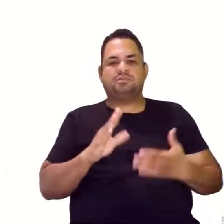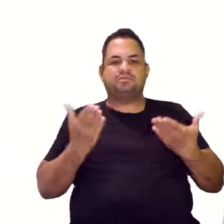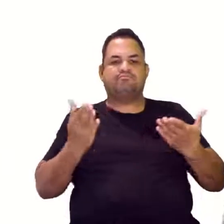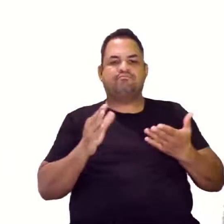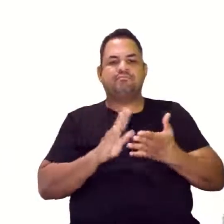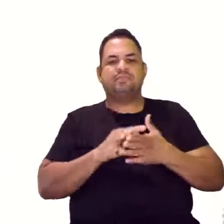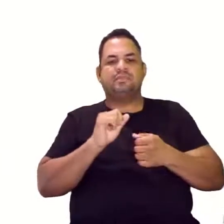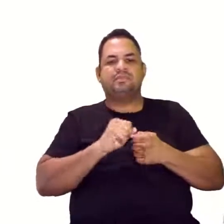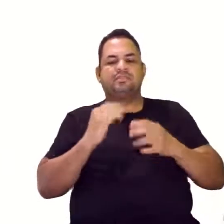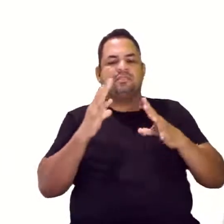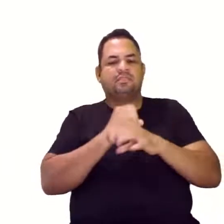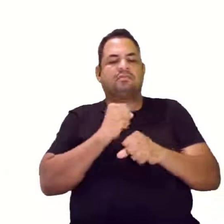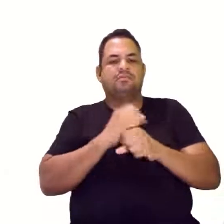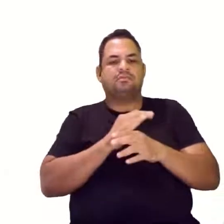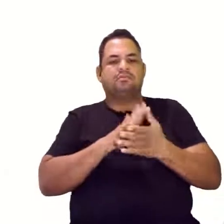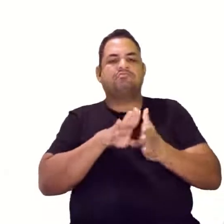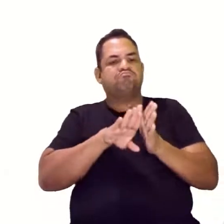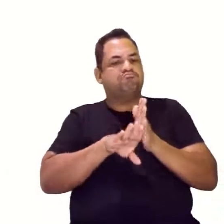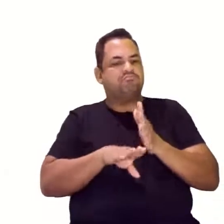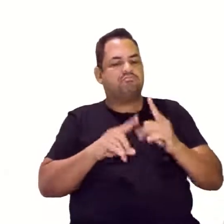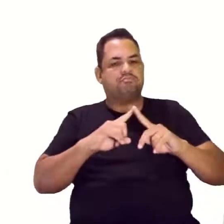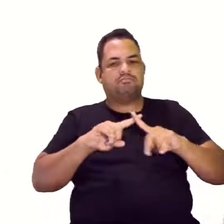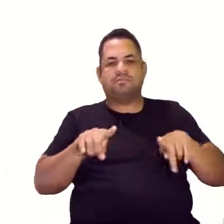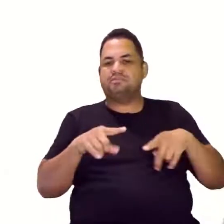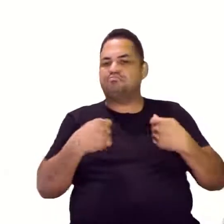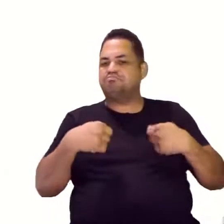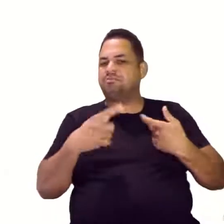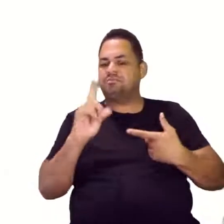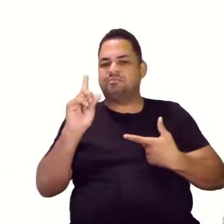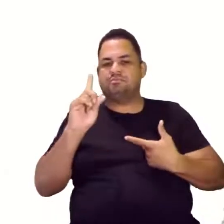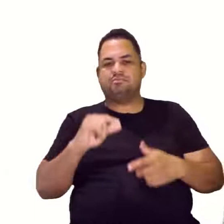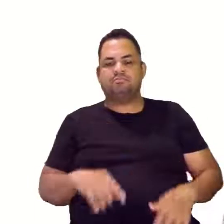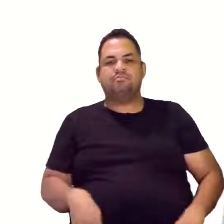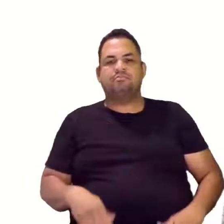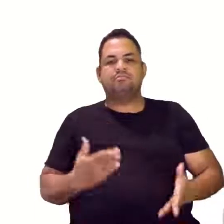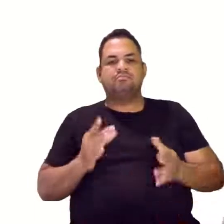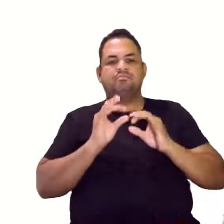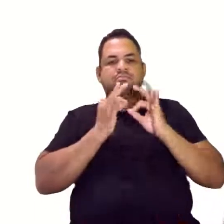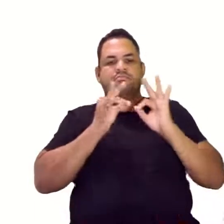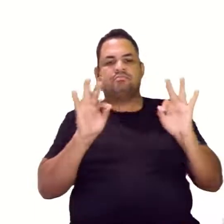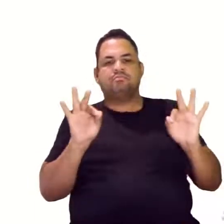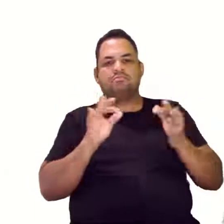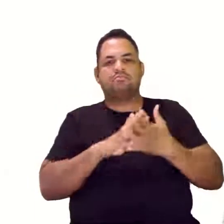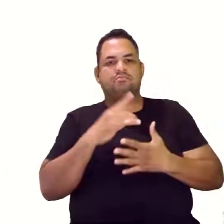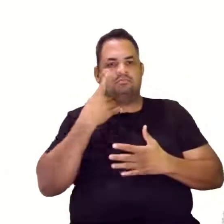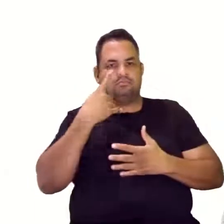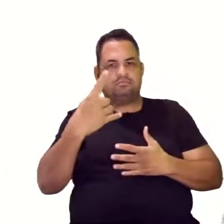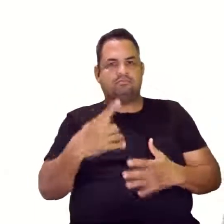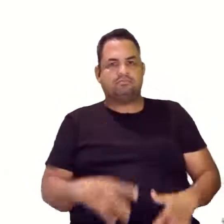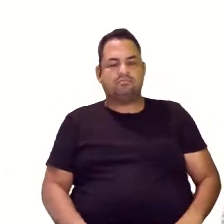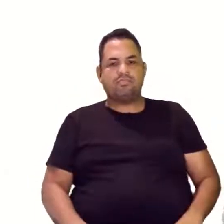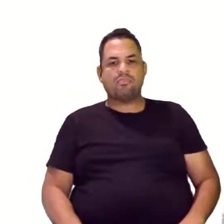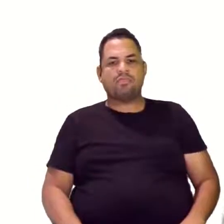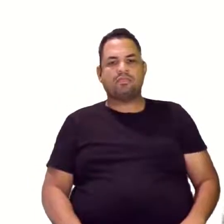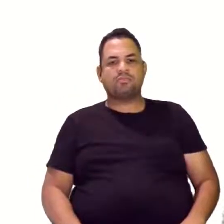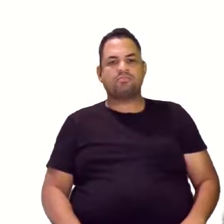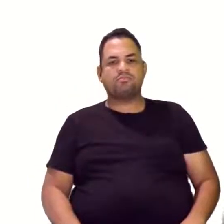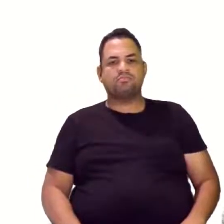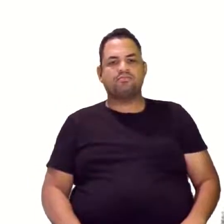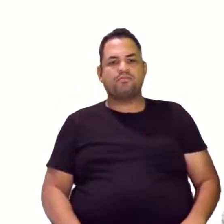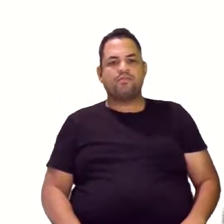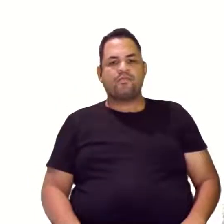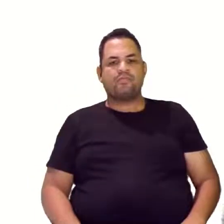2.365.000, a gente era bom fazer os cálculos aqui de subtração, mas não há essa necessidade, né? Porque é simplesinho, a gente só olha no gráfico. E aqui, no mês